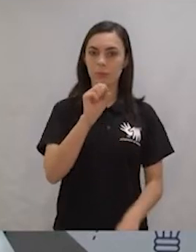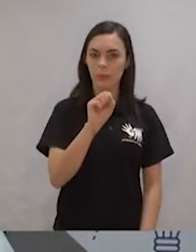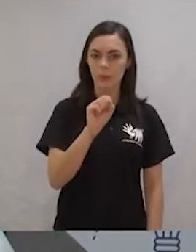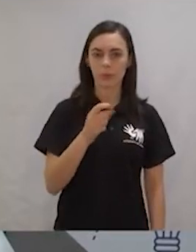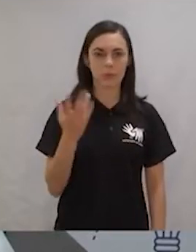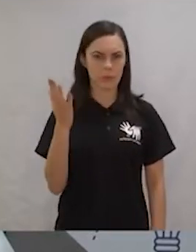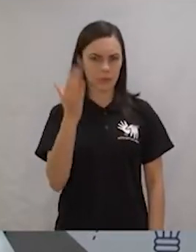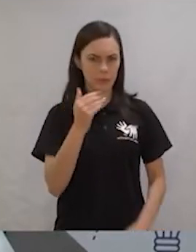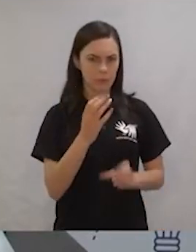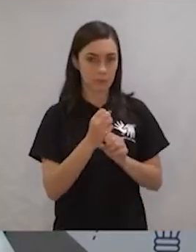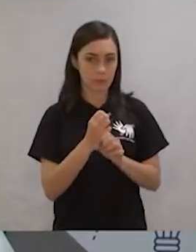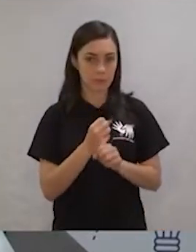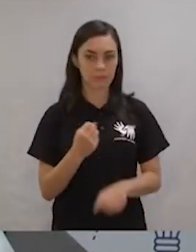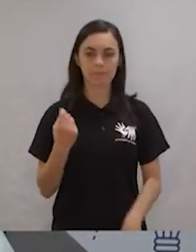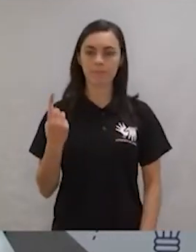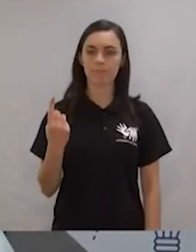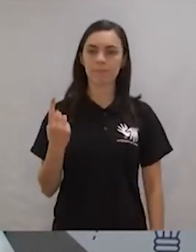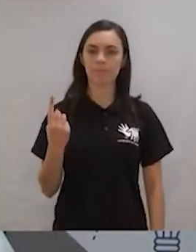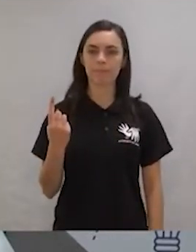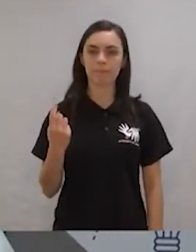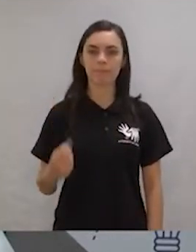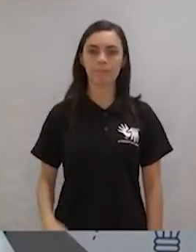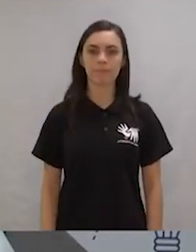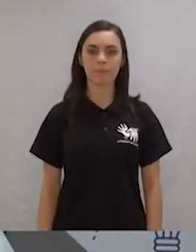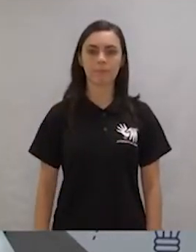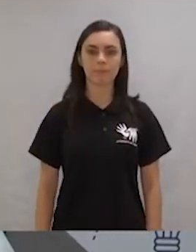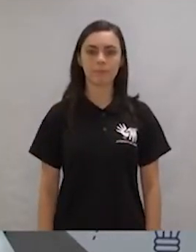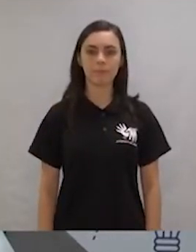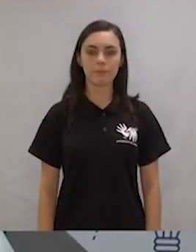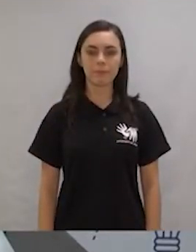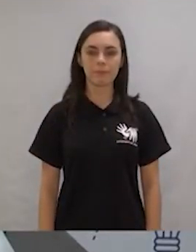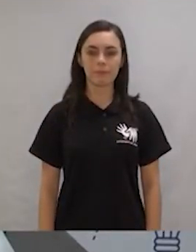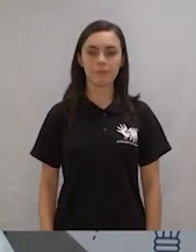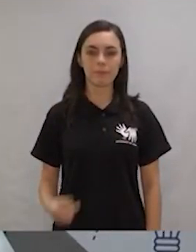contar? 1,